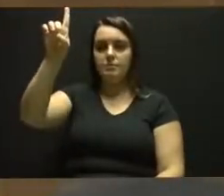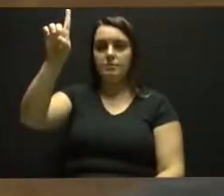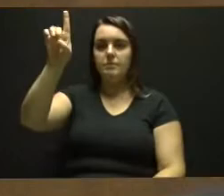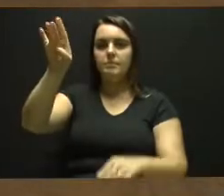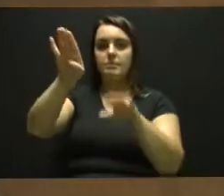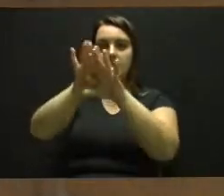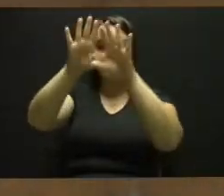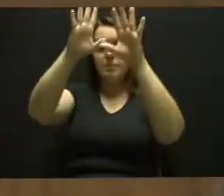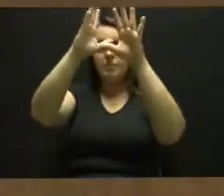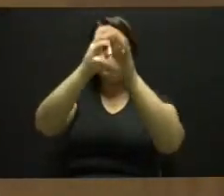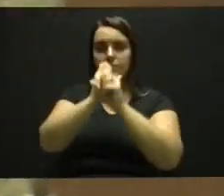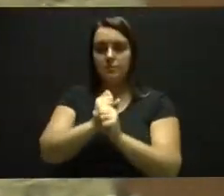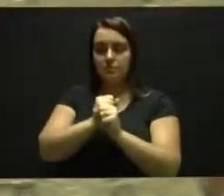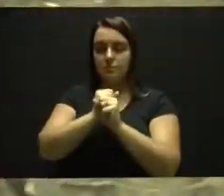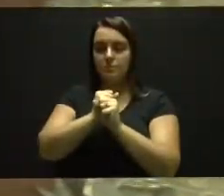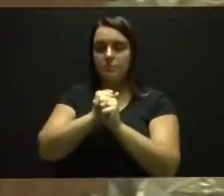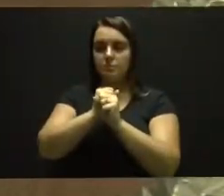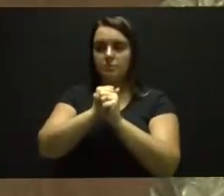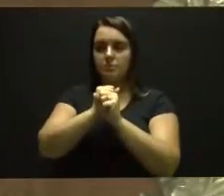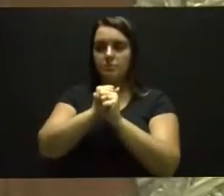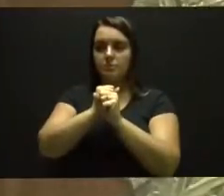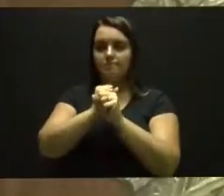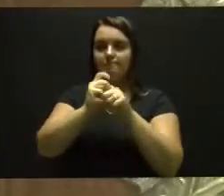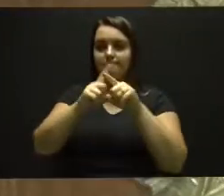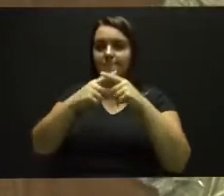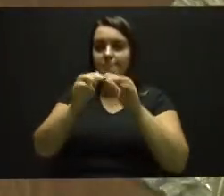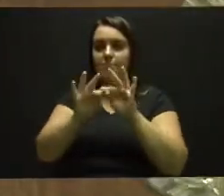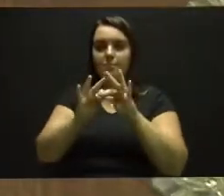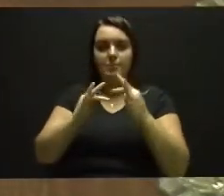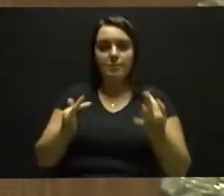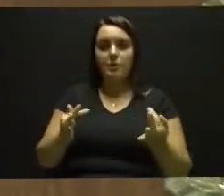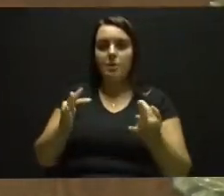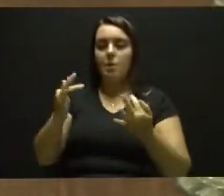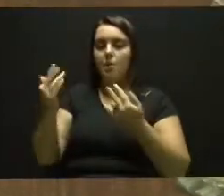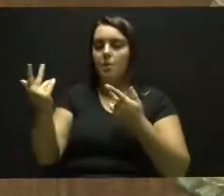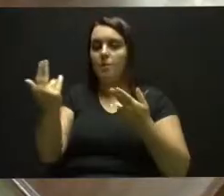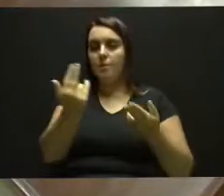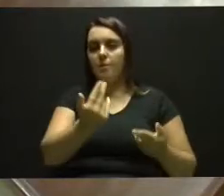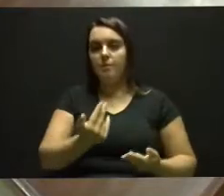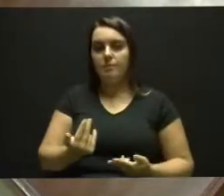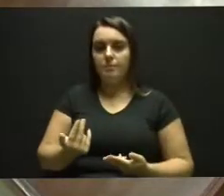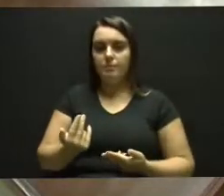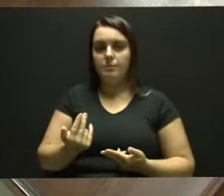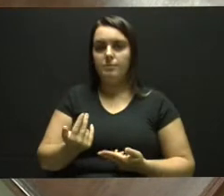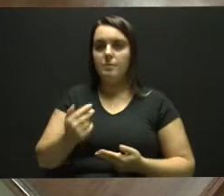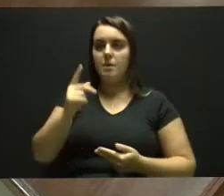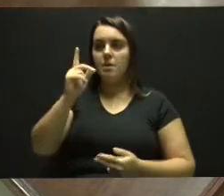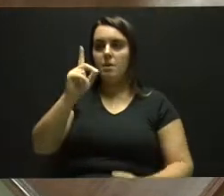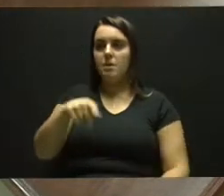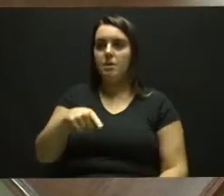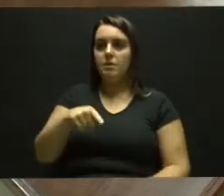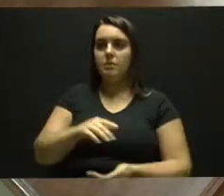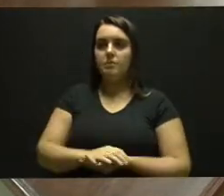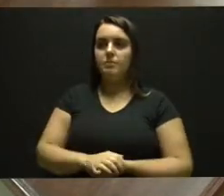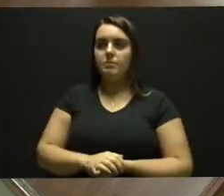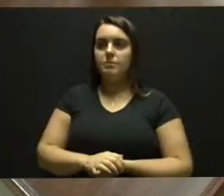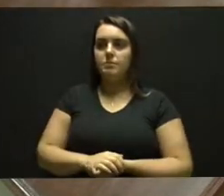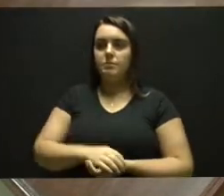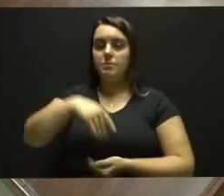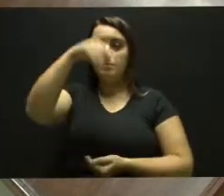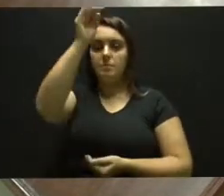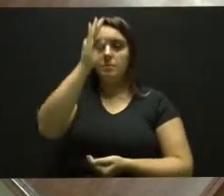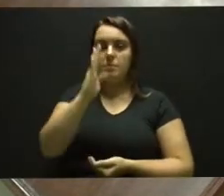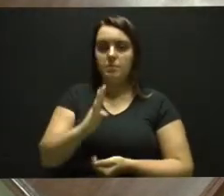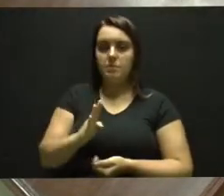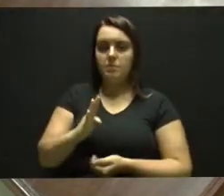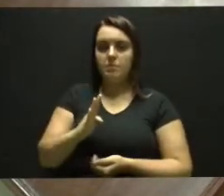babi forte e humilde bom como sempre foi o brasil dos pastores do norte brasil do fantástico e